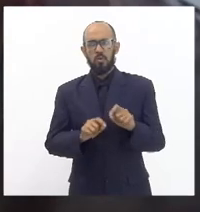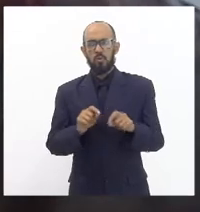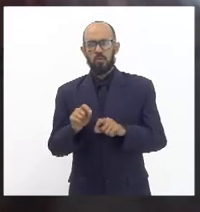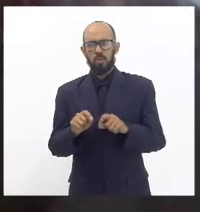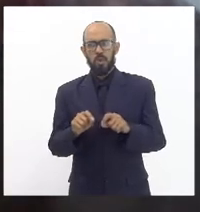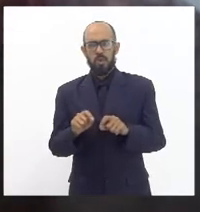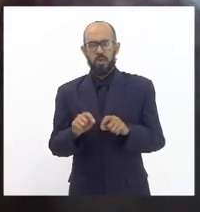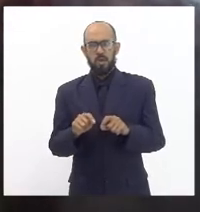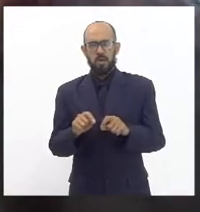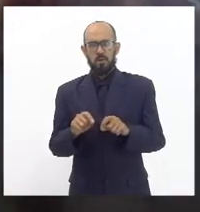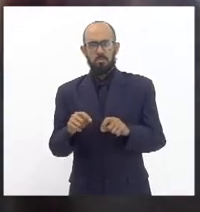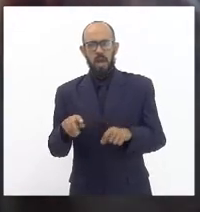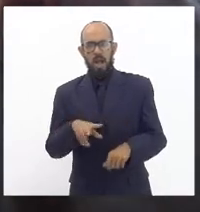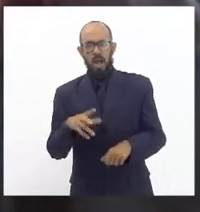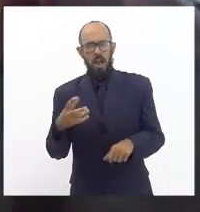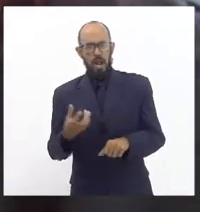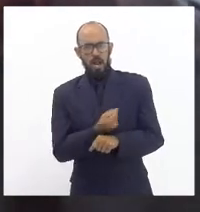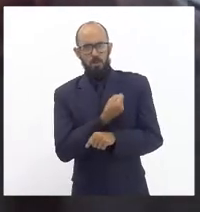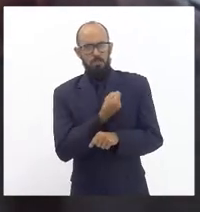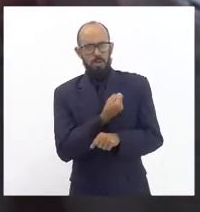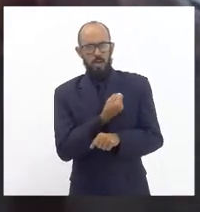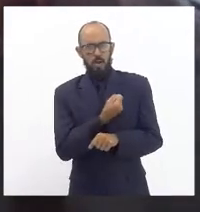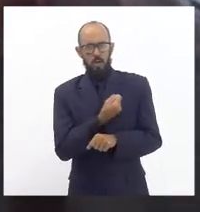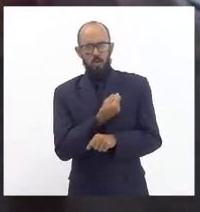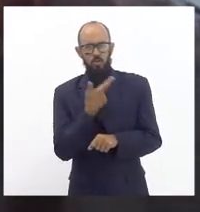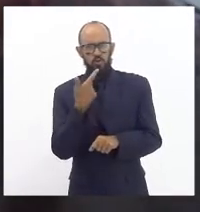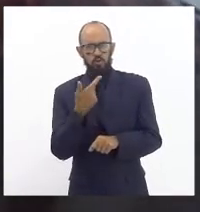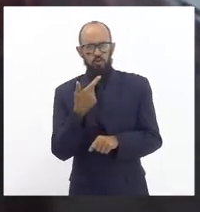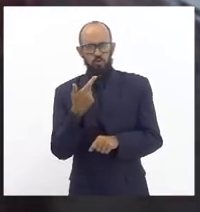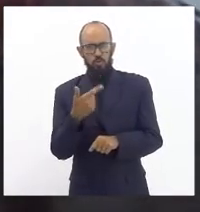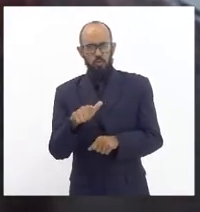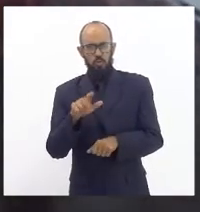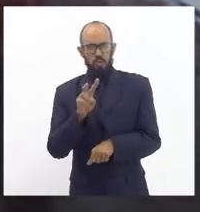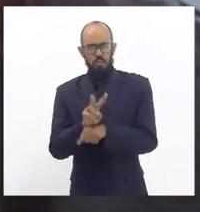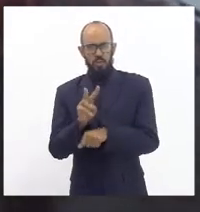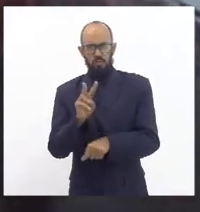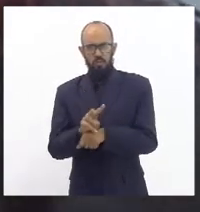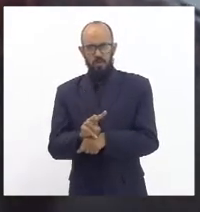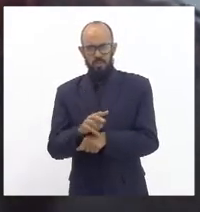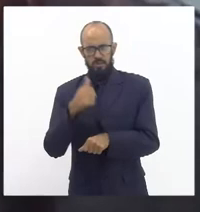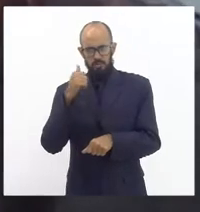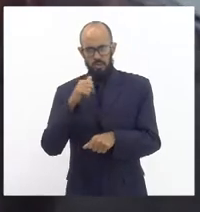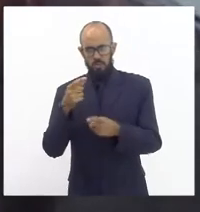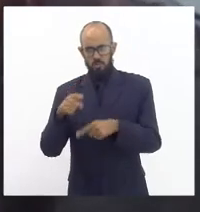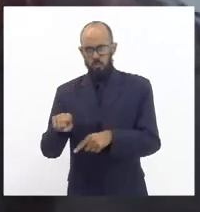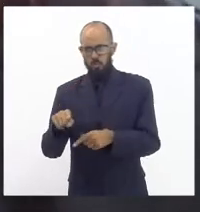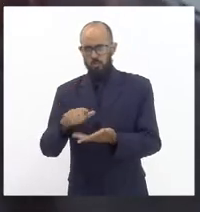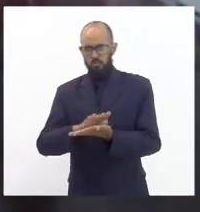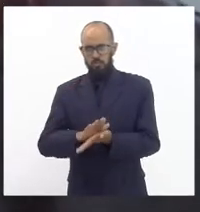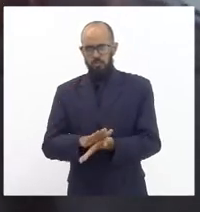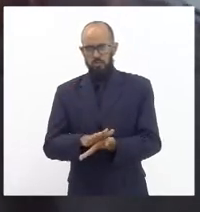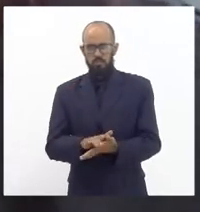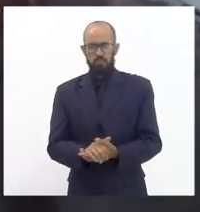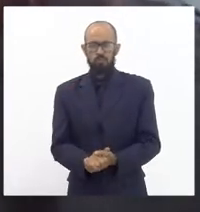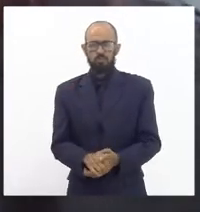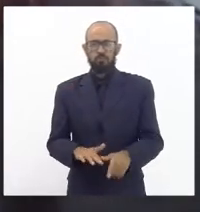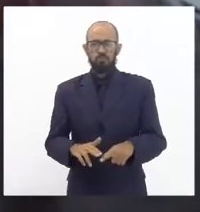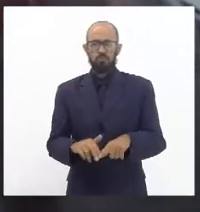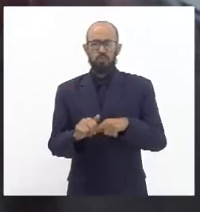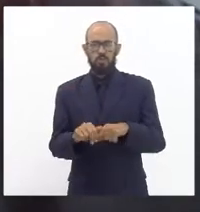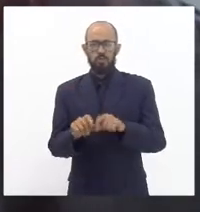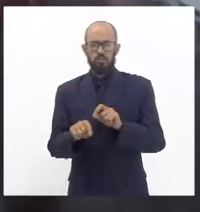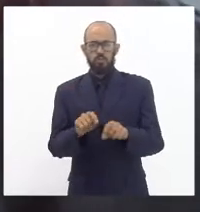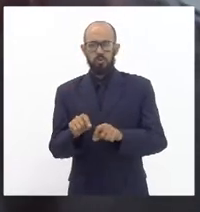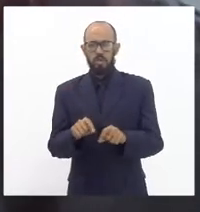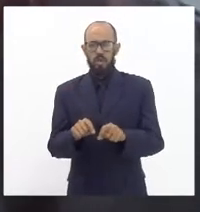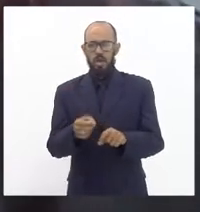campeã dessas e de outras bandeiras de defesa das mulheres e e contra o racismo portanto Presidente o